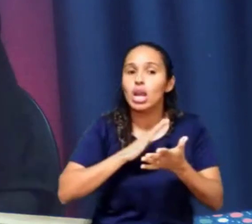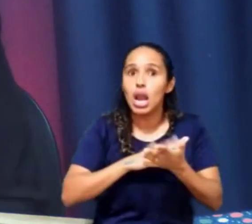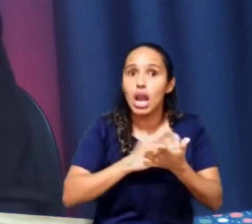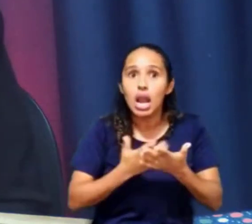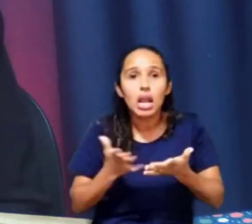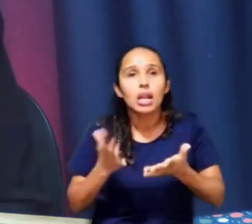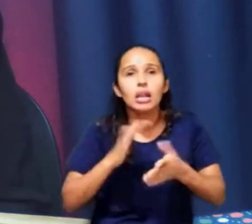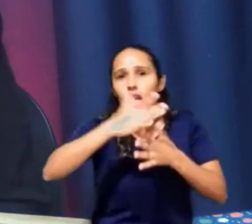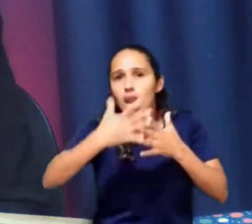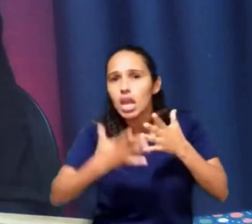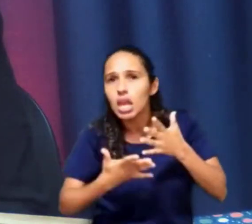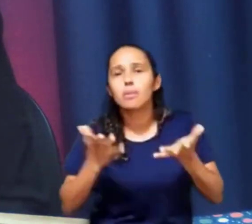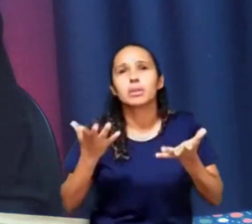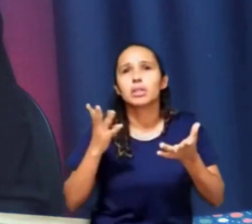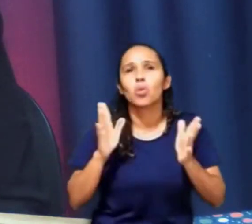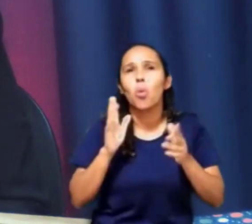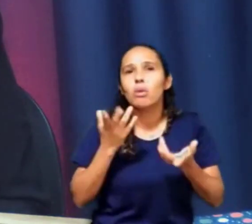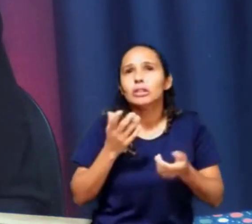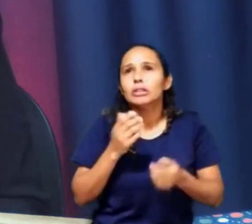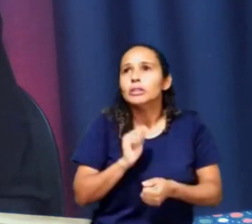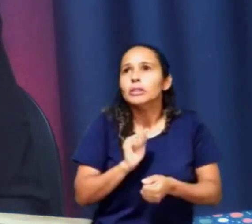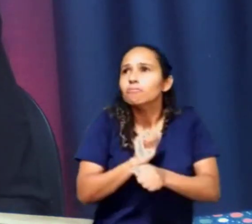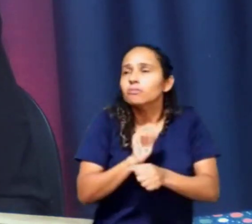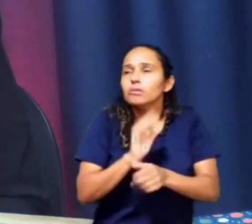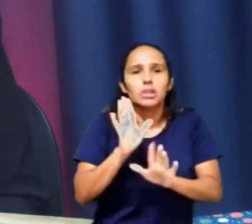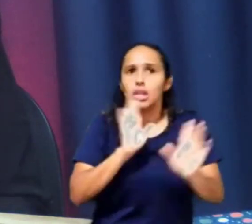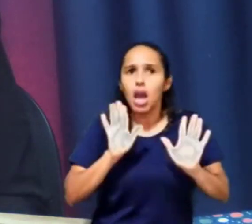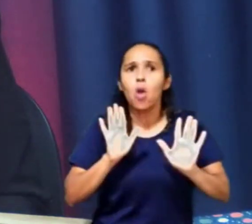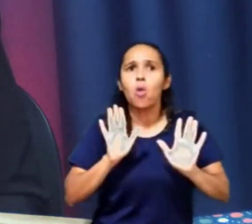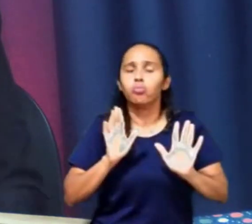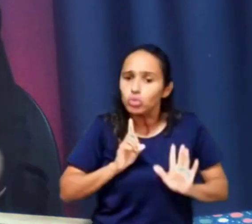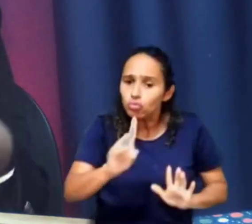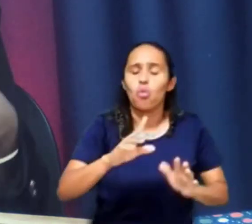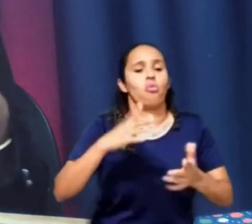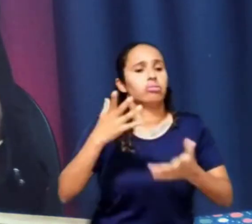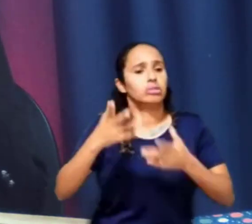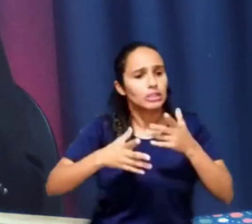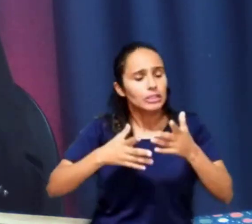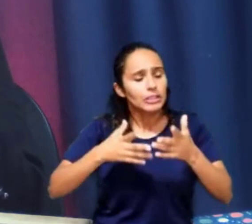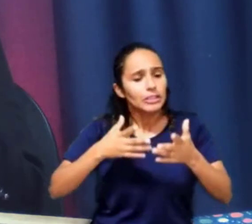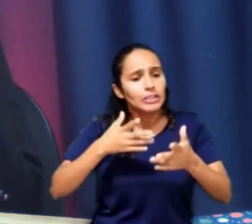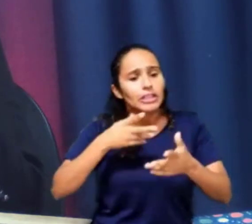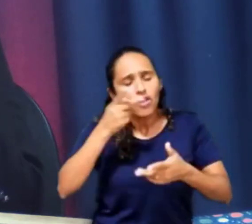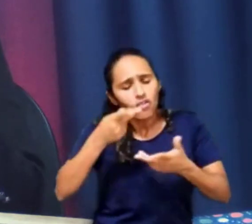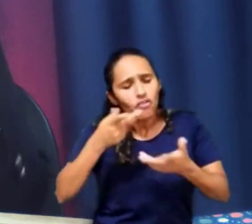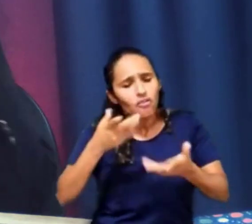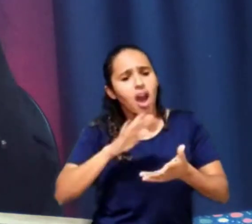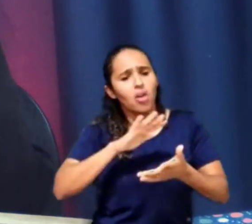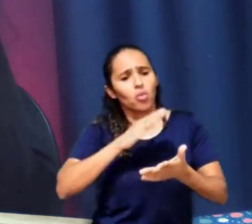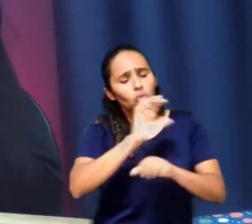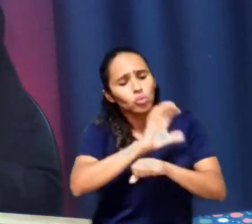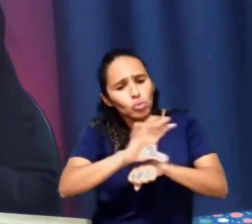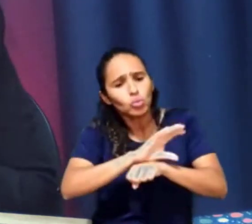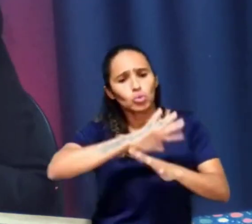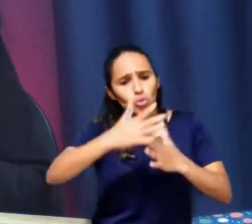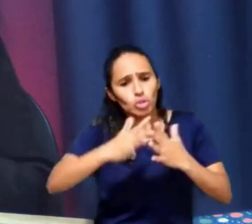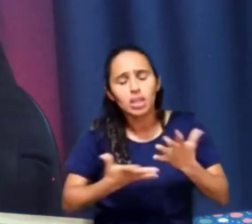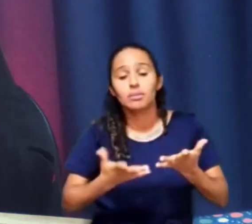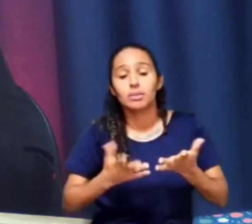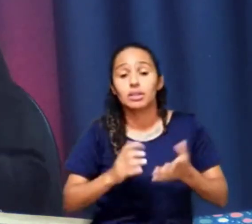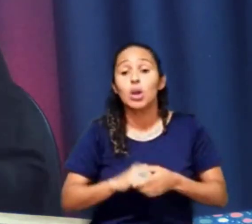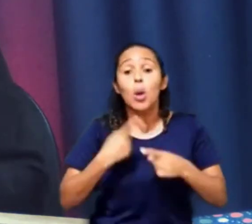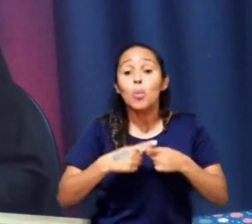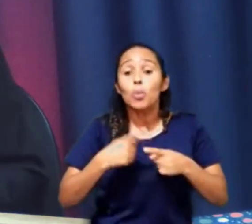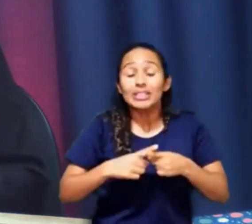um pouquinho do curso de Libras, eu acho que o que me fez me apaixonar pelo